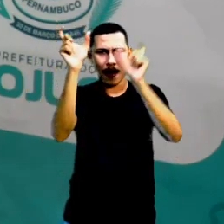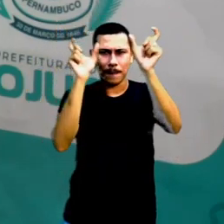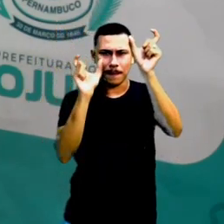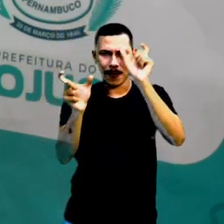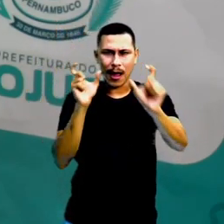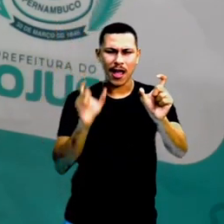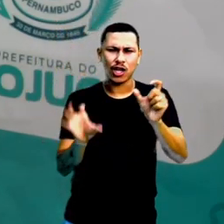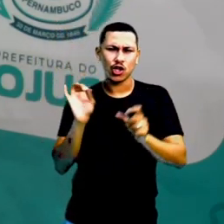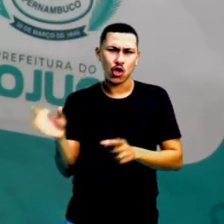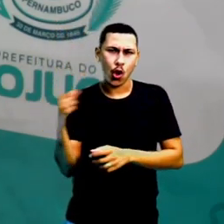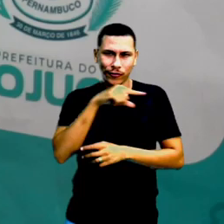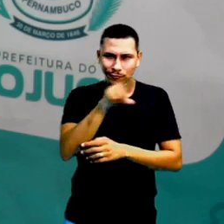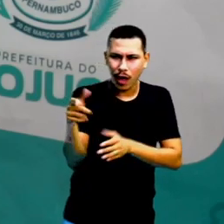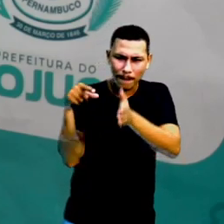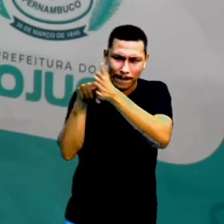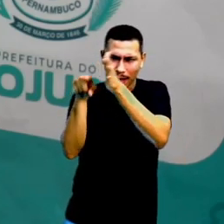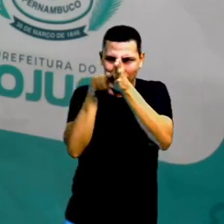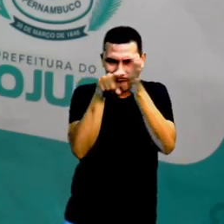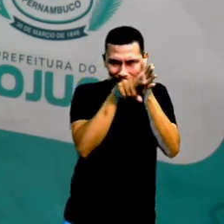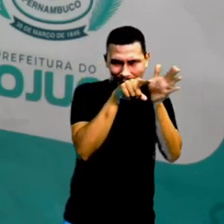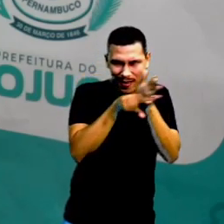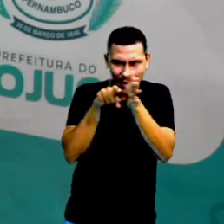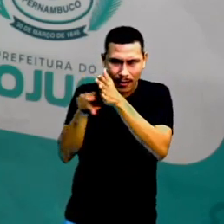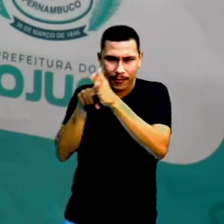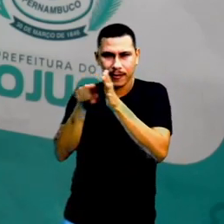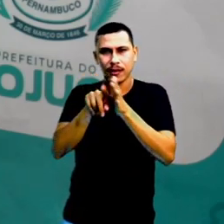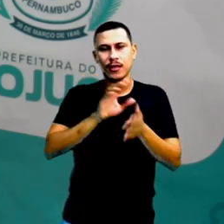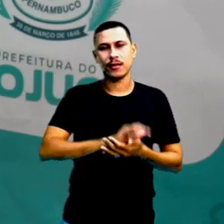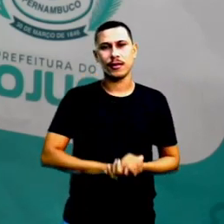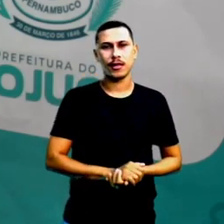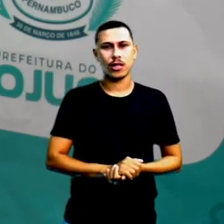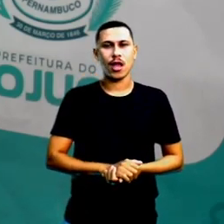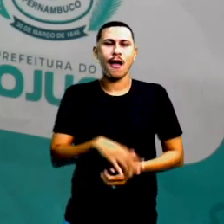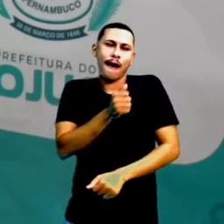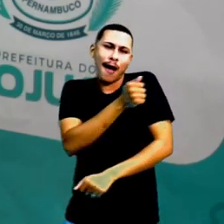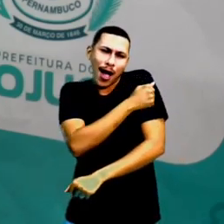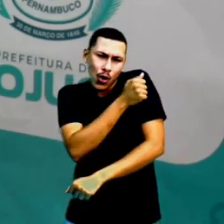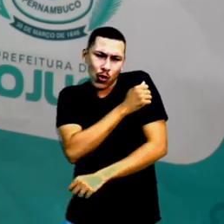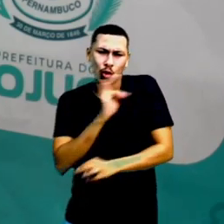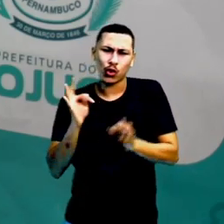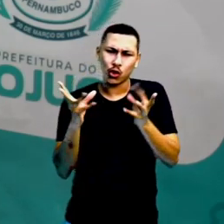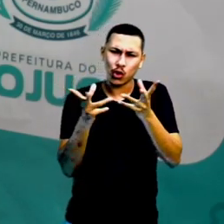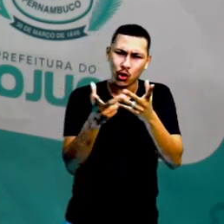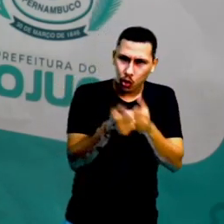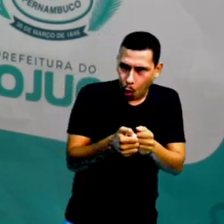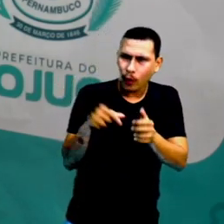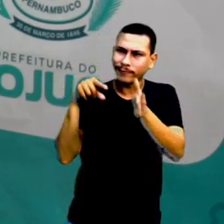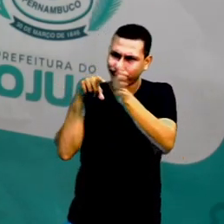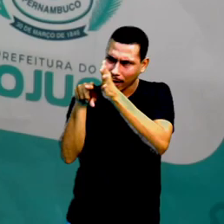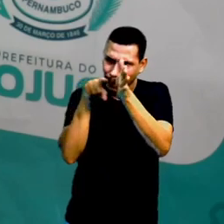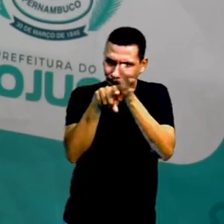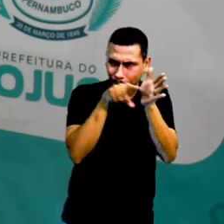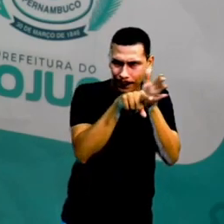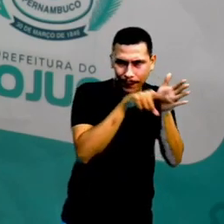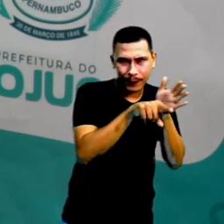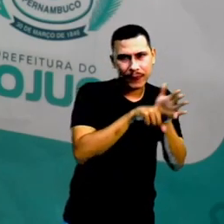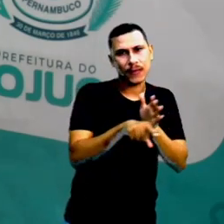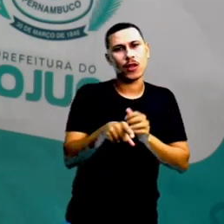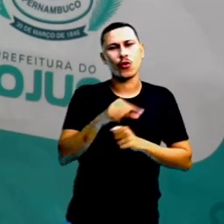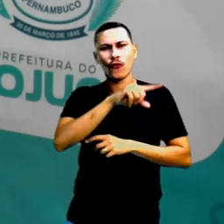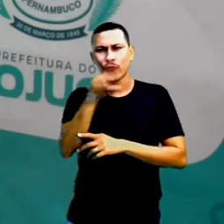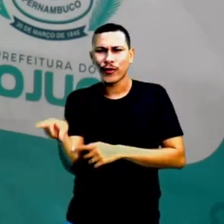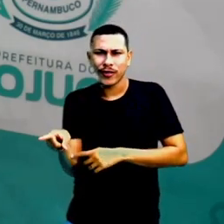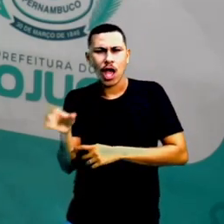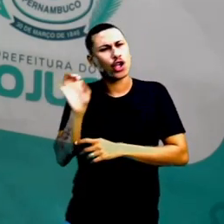ter o trabalho aí de pesquisar. Lembrando que todo aluno é um pesquisador. Então não